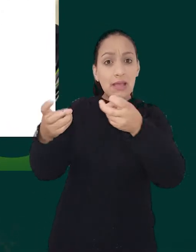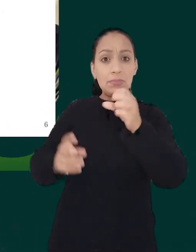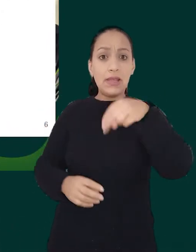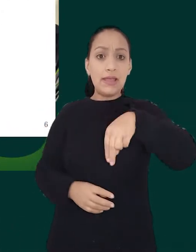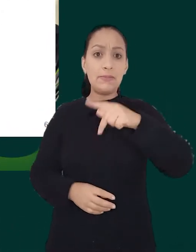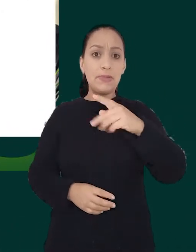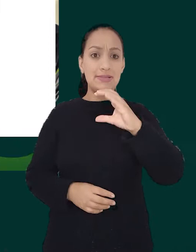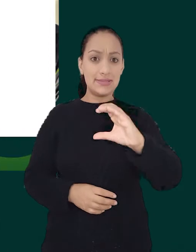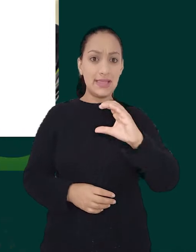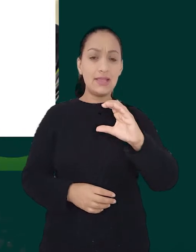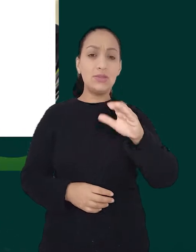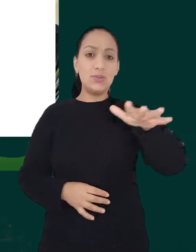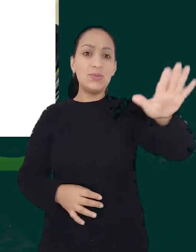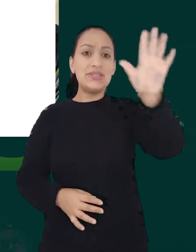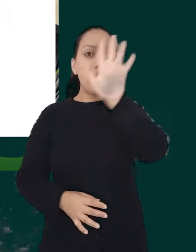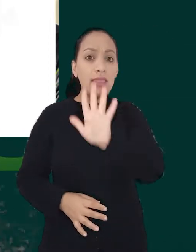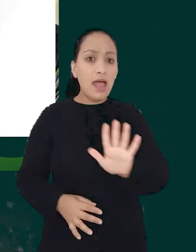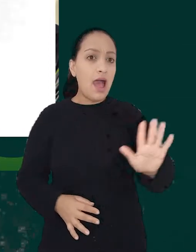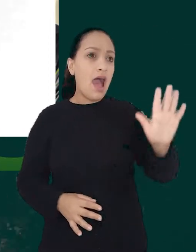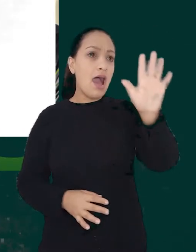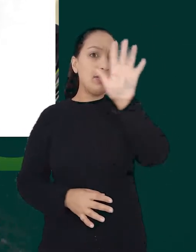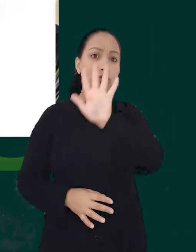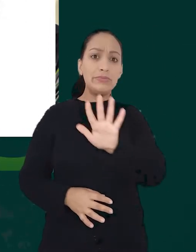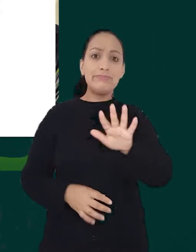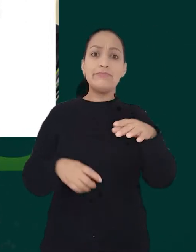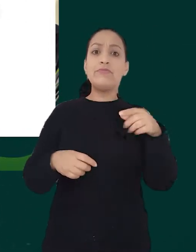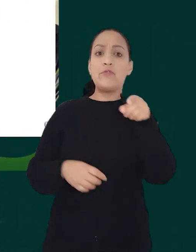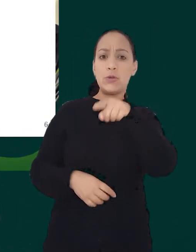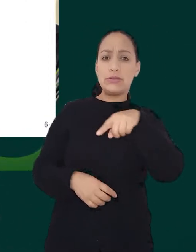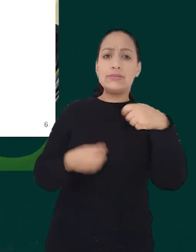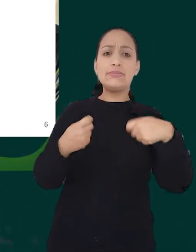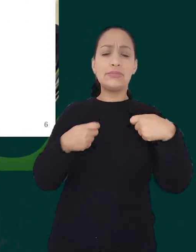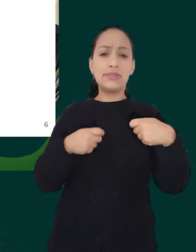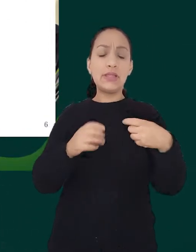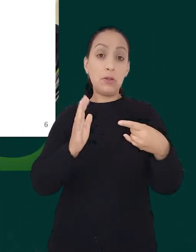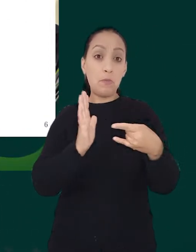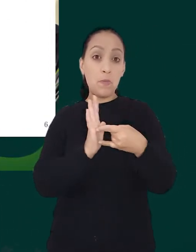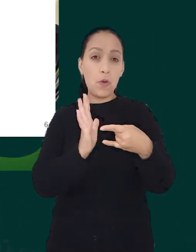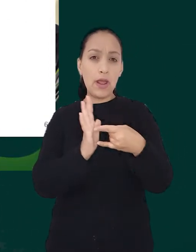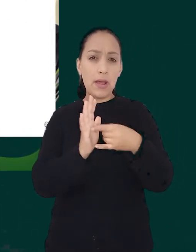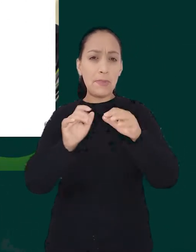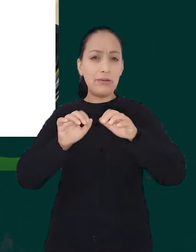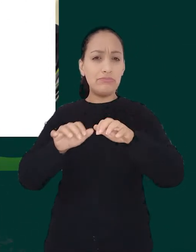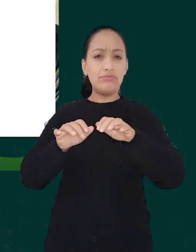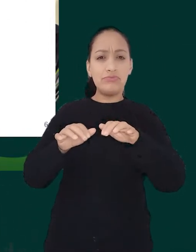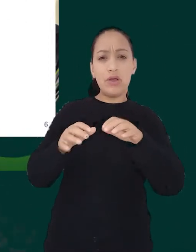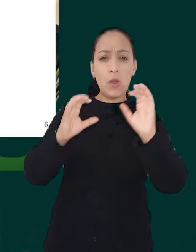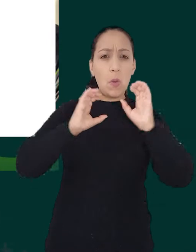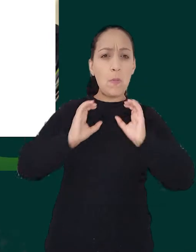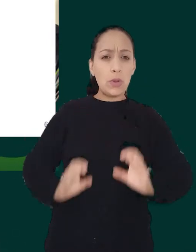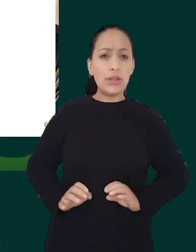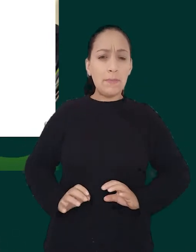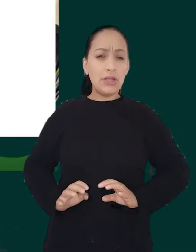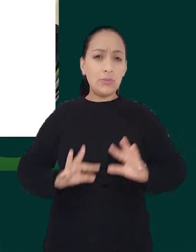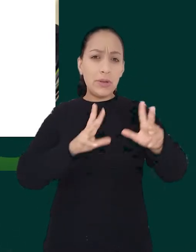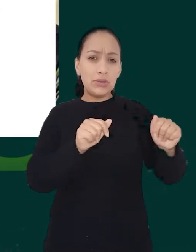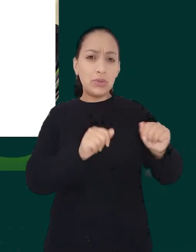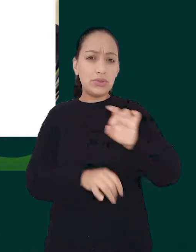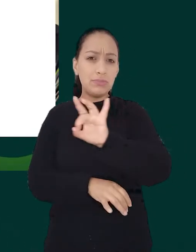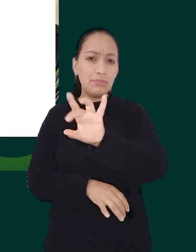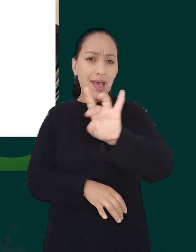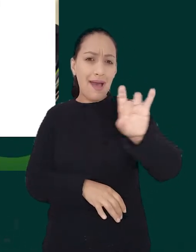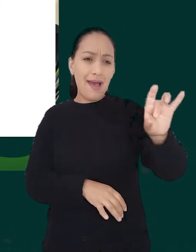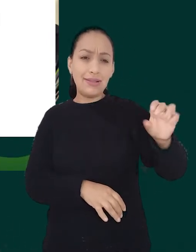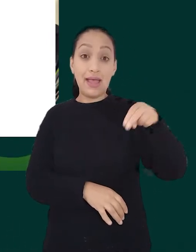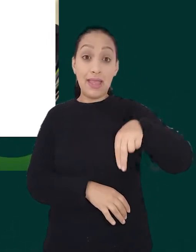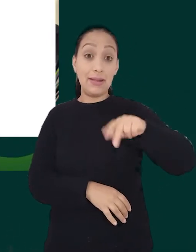cenário. Imaginem que vocês precisam programar comportamentos para todos esses NPCs.